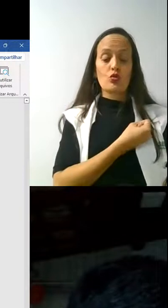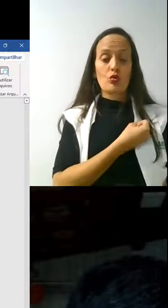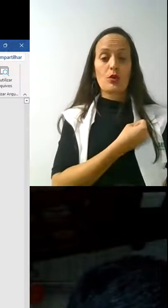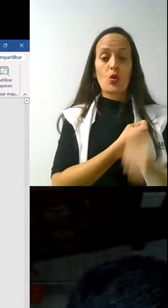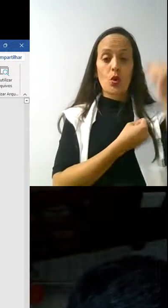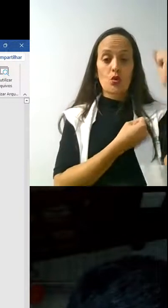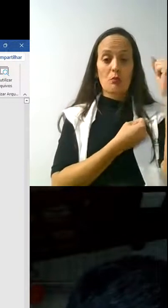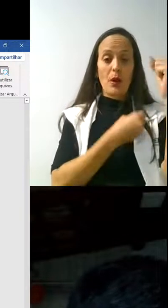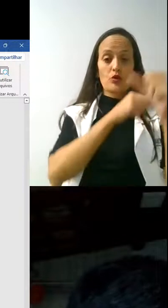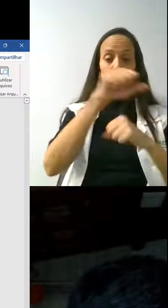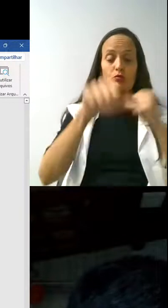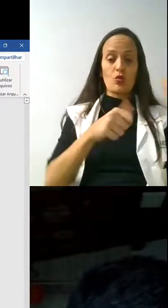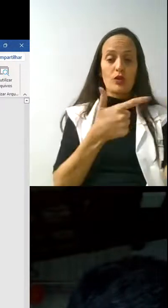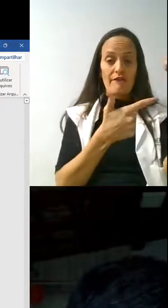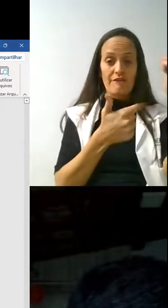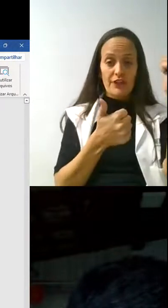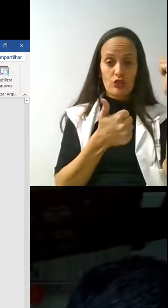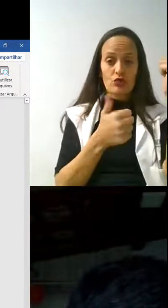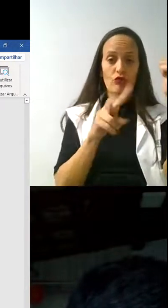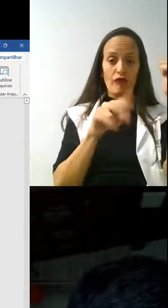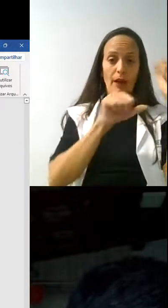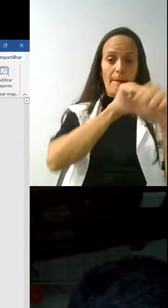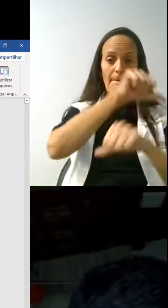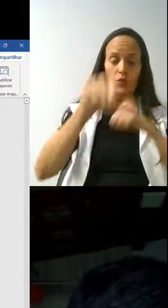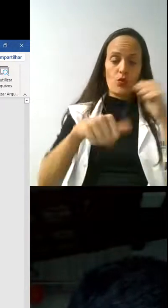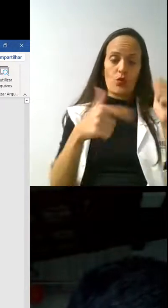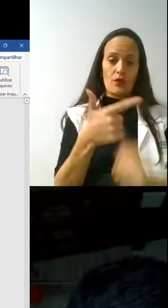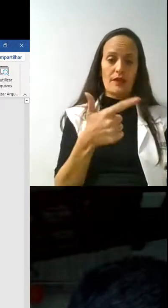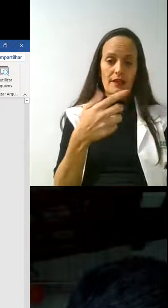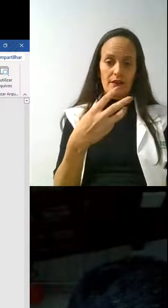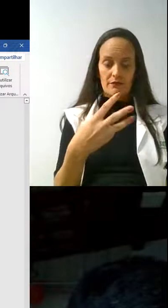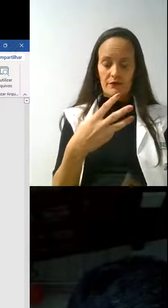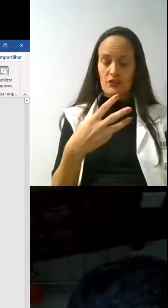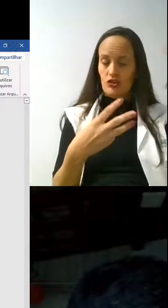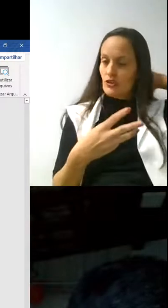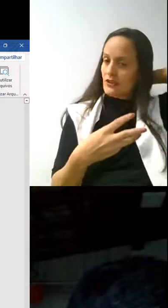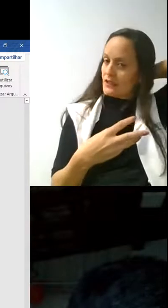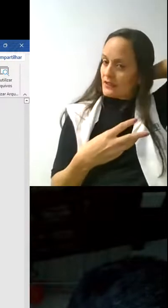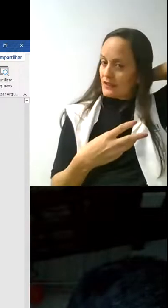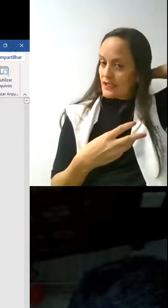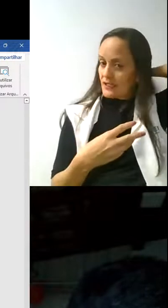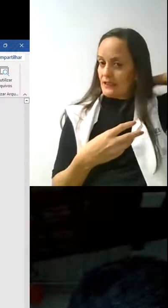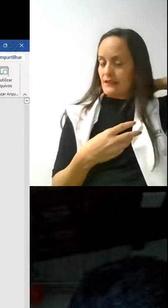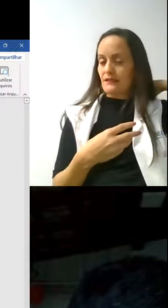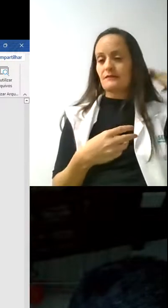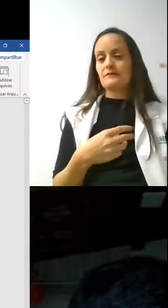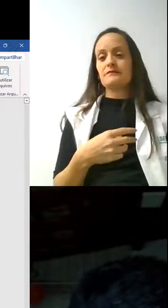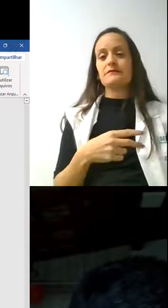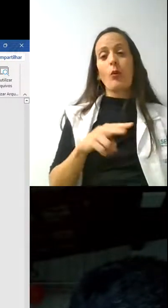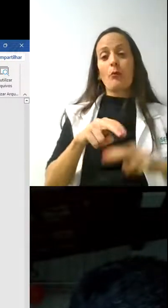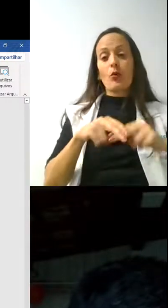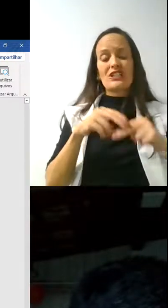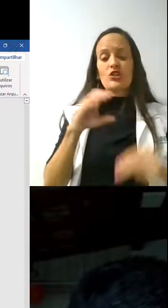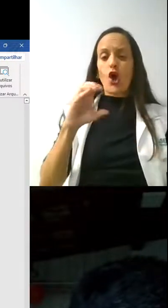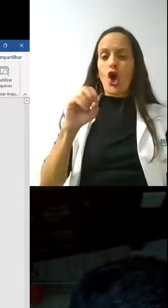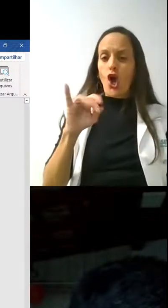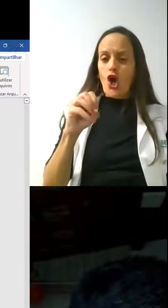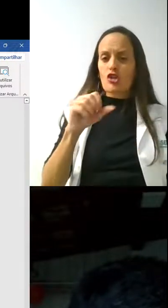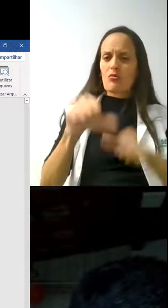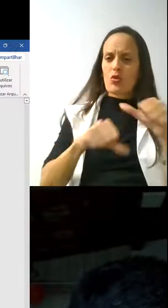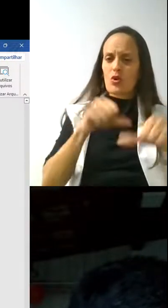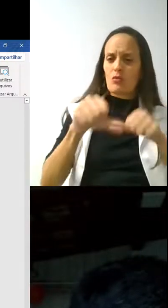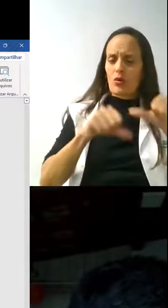o código, geralmente, é o que já está definido lá no cadastro dele, né? Então, nem é interessante ficar mudando o número do código